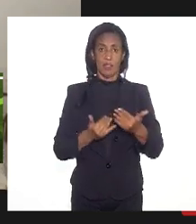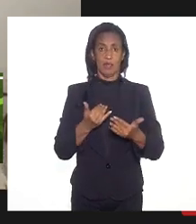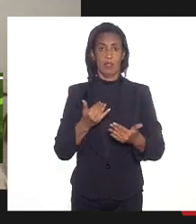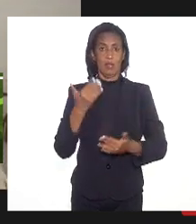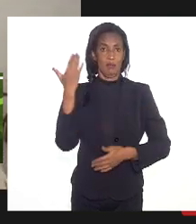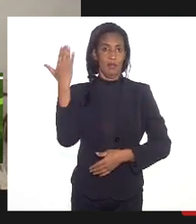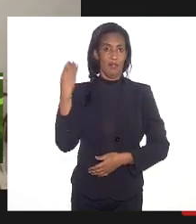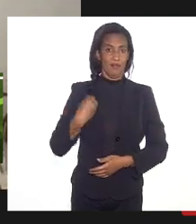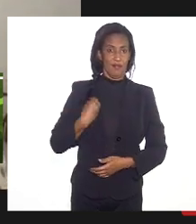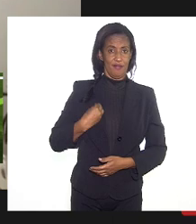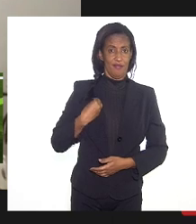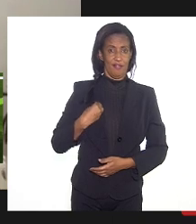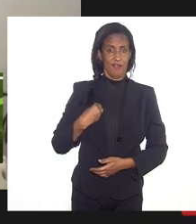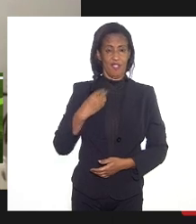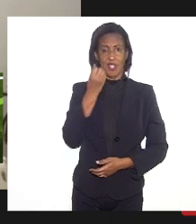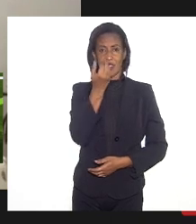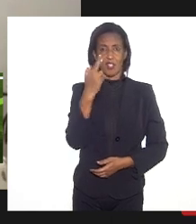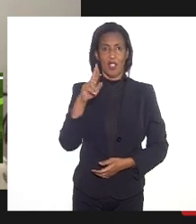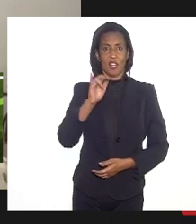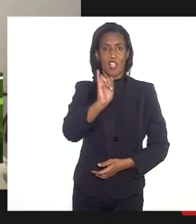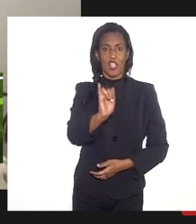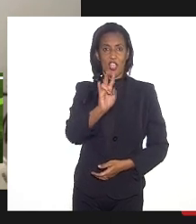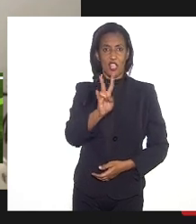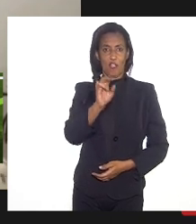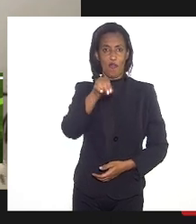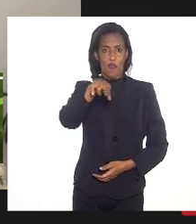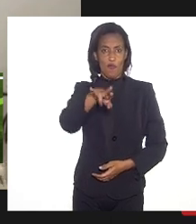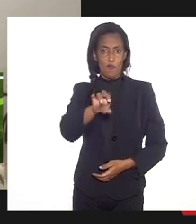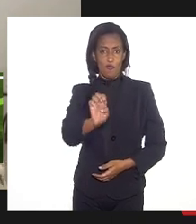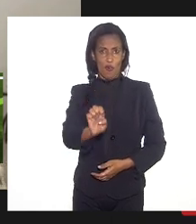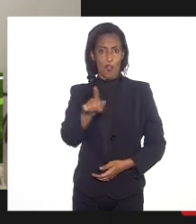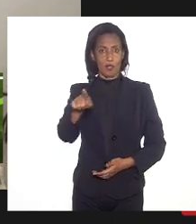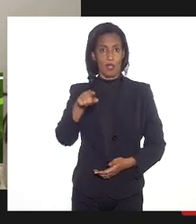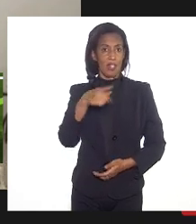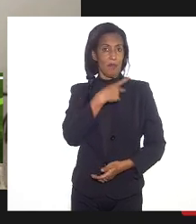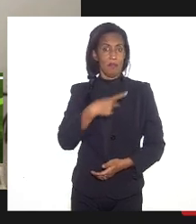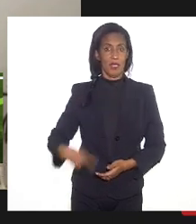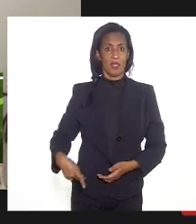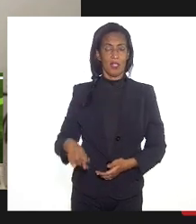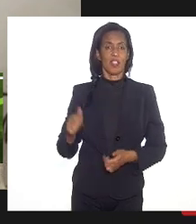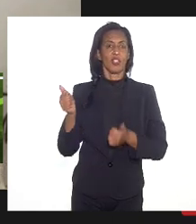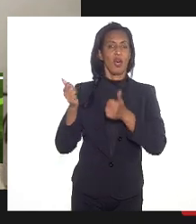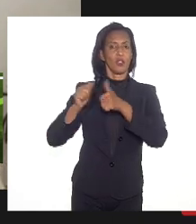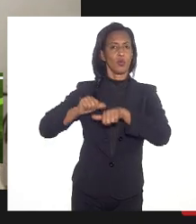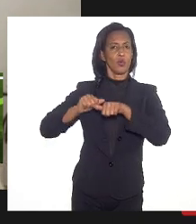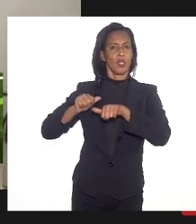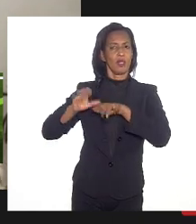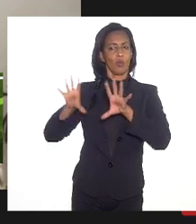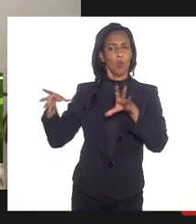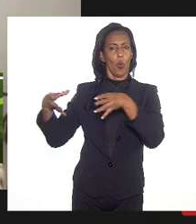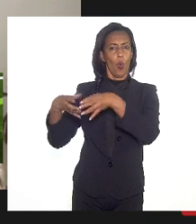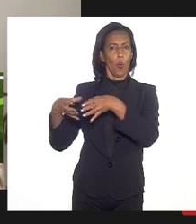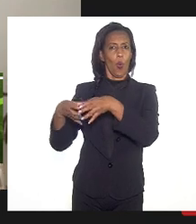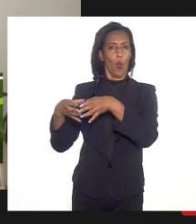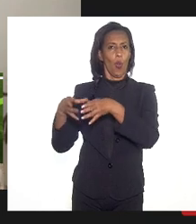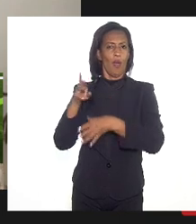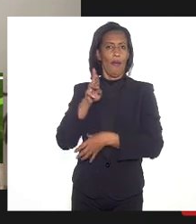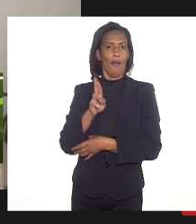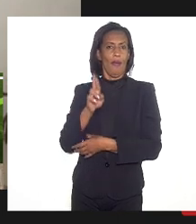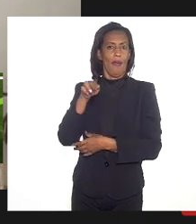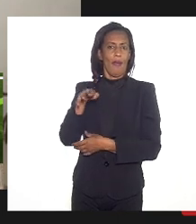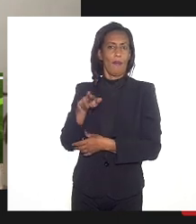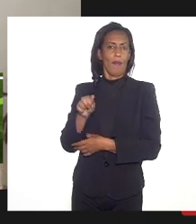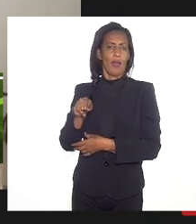presença, a senhora Ivone de Matos Bernardo, que é presidente da Associação das Comunidades Remanescentes